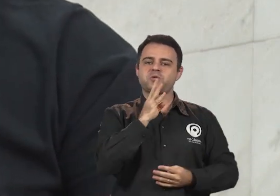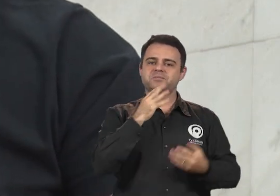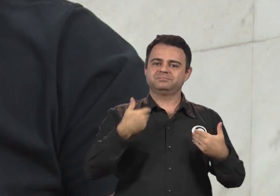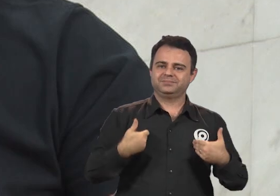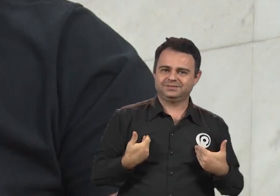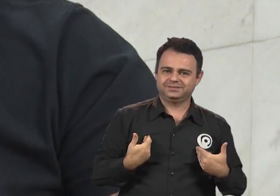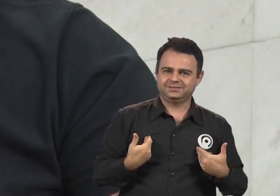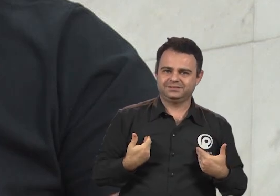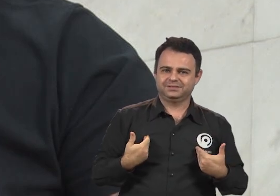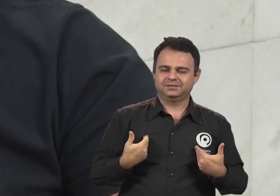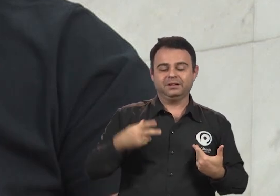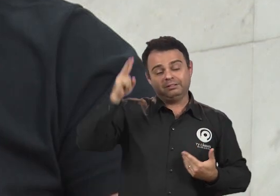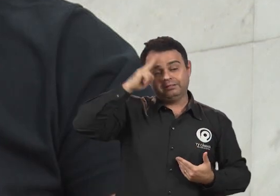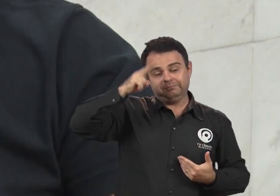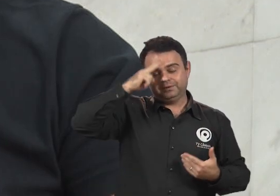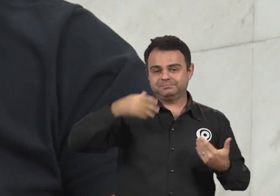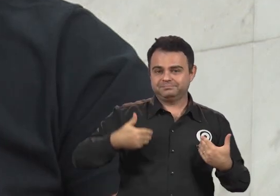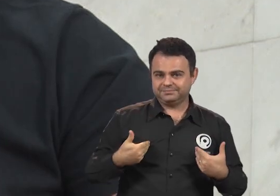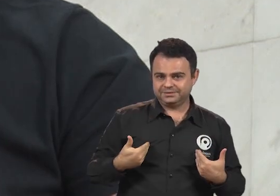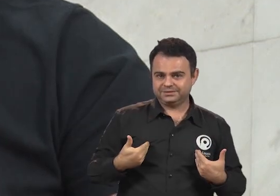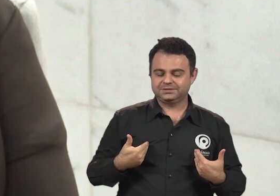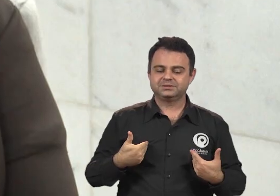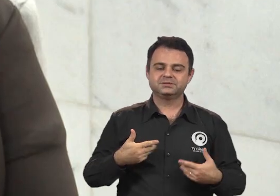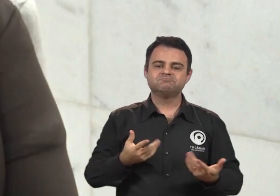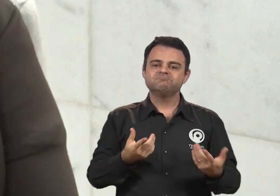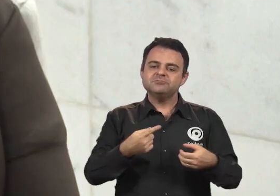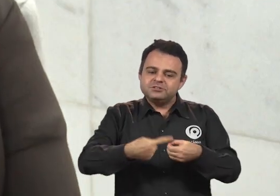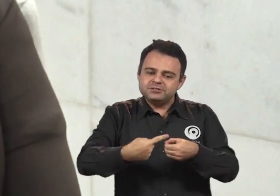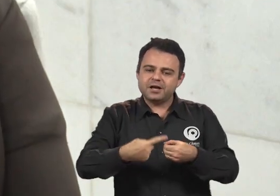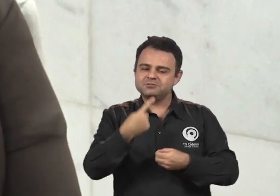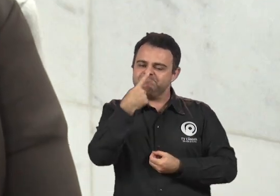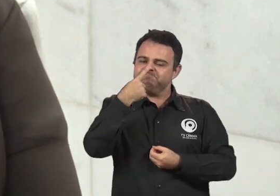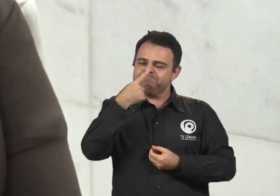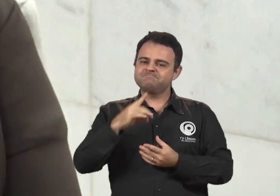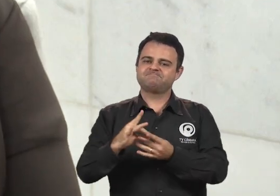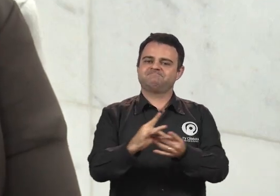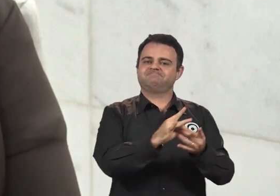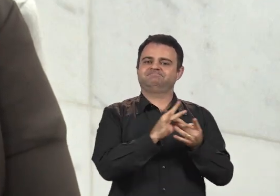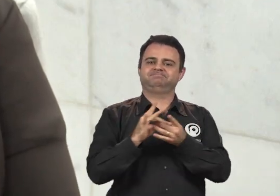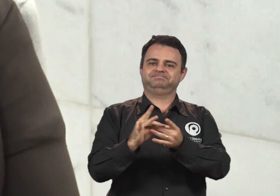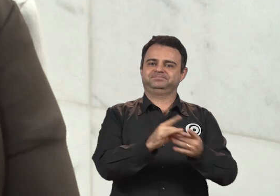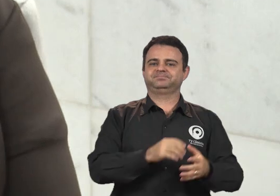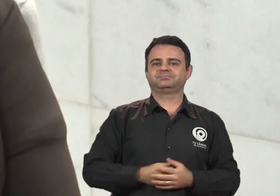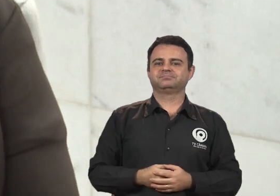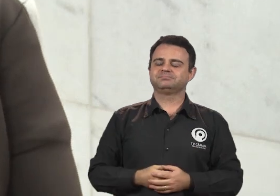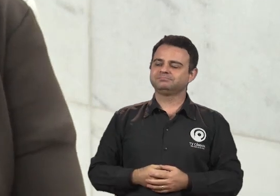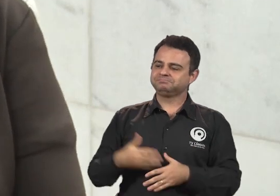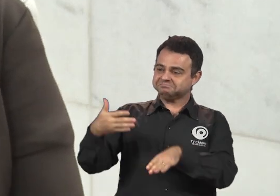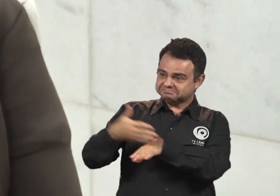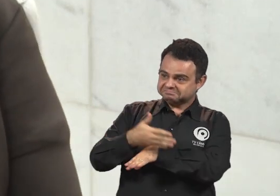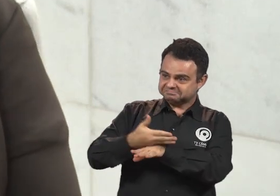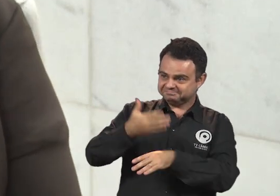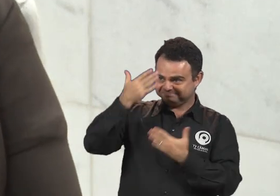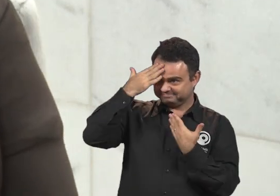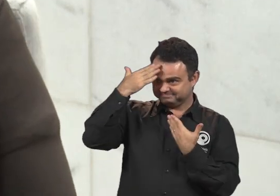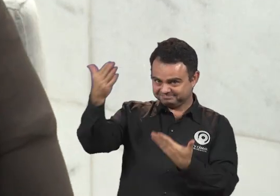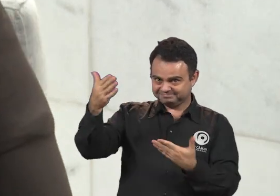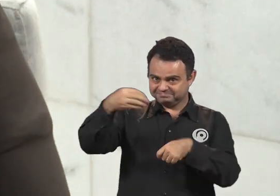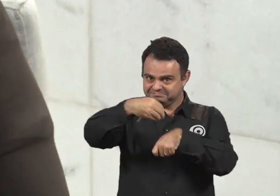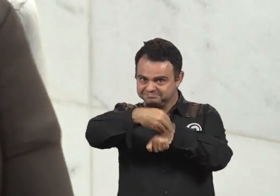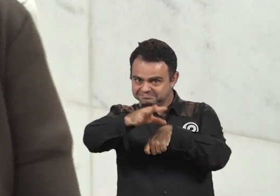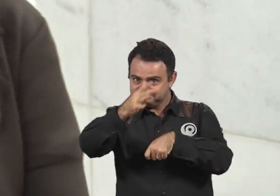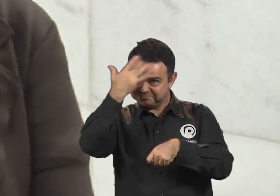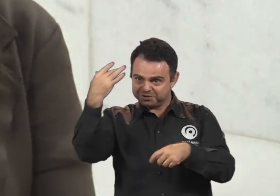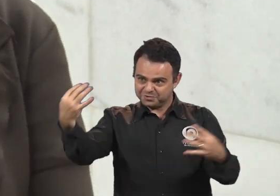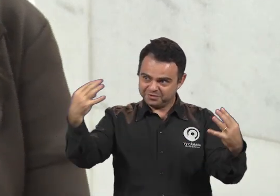em congruência aí com a nossa cidade. Tá certo, vereador. Já agradeço, então, a sua participação. Se quiser deixar mais algum recado para quem está